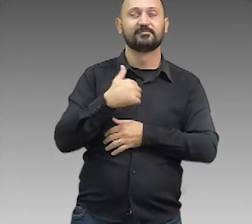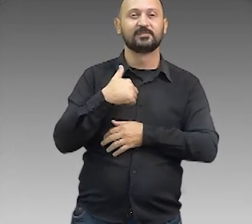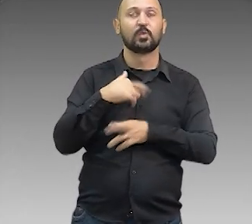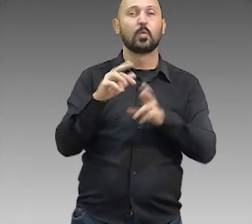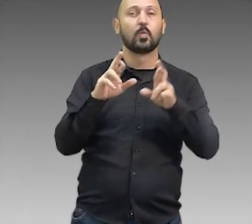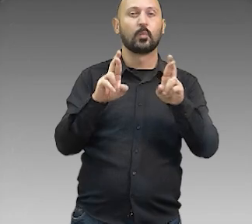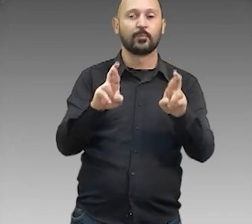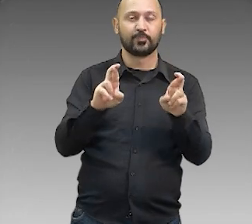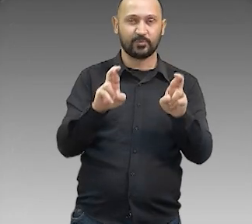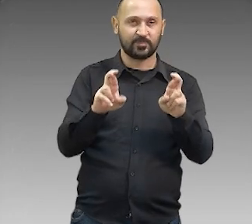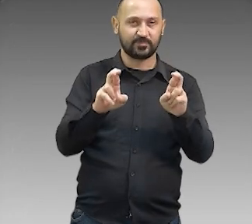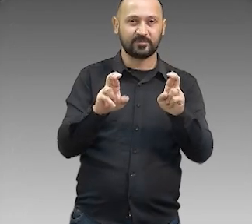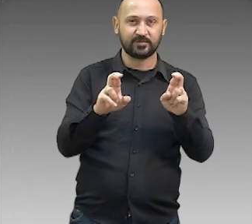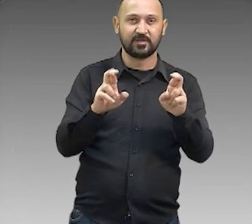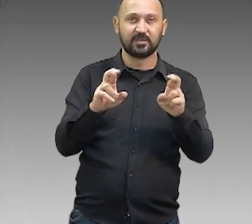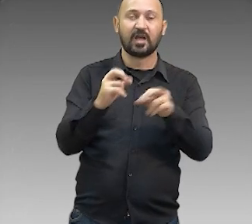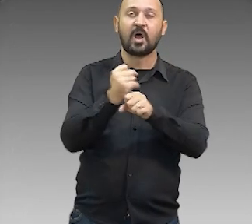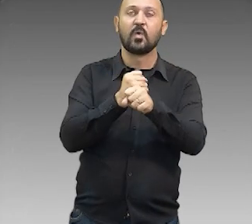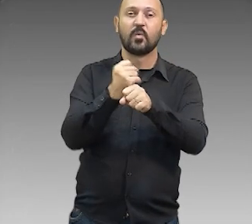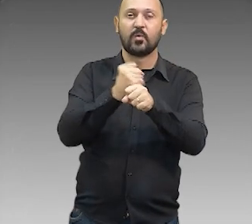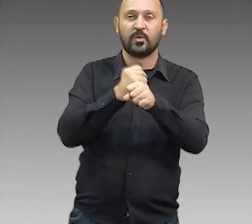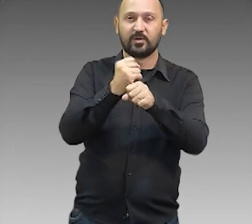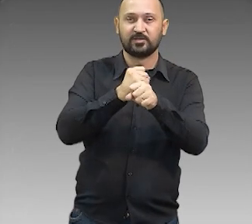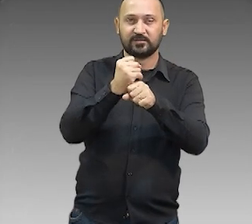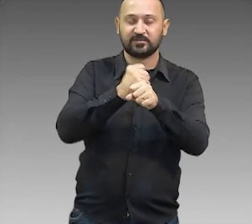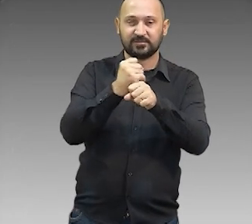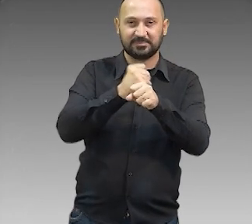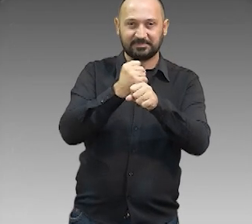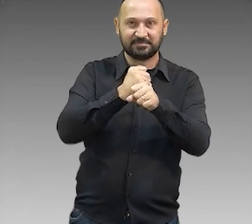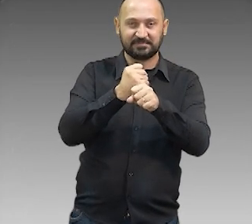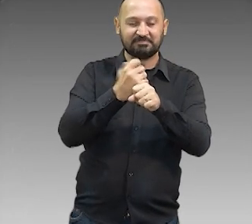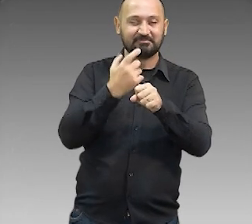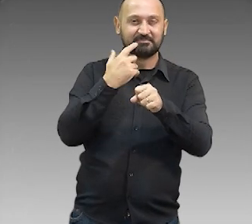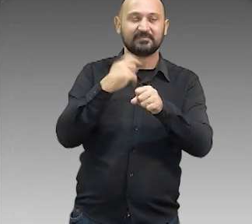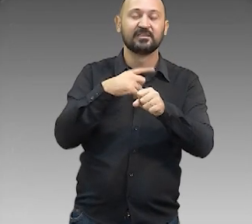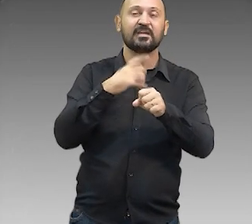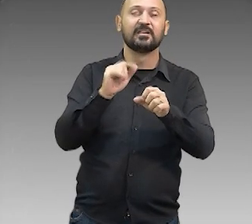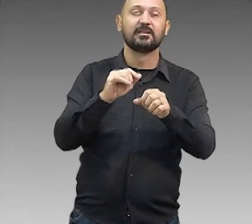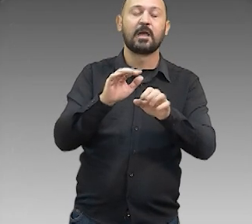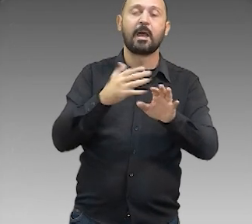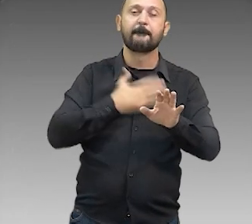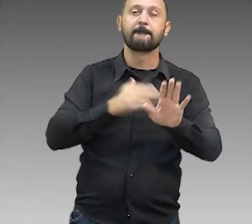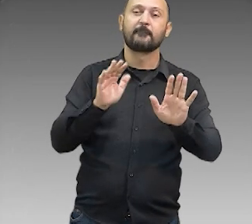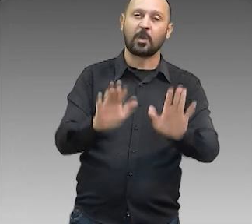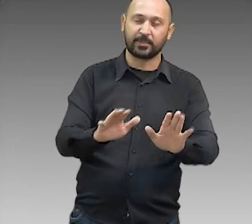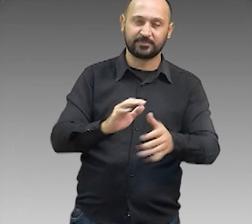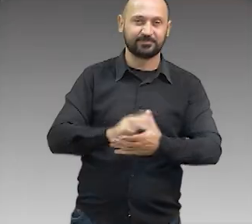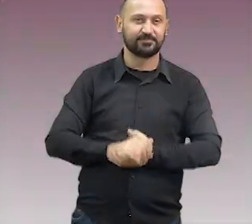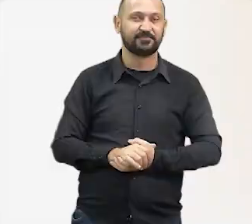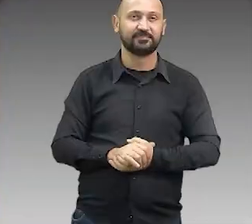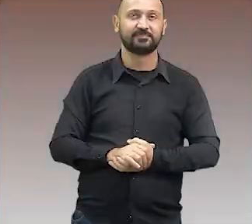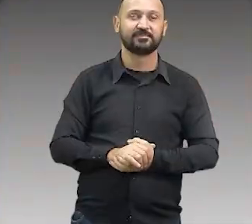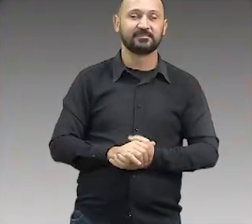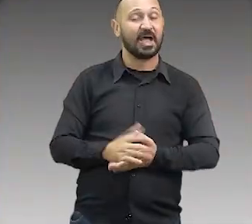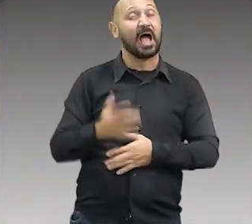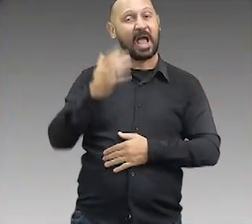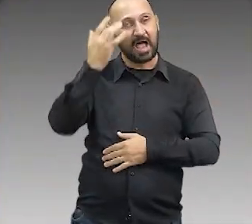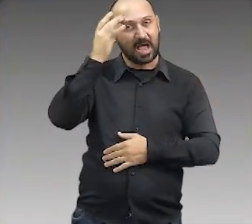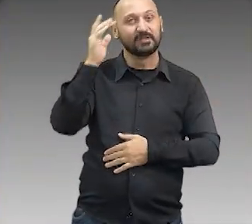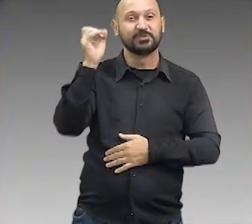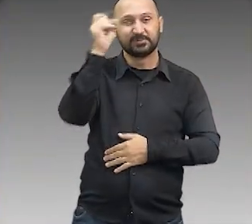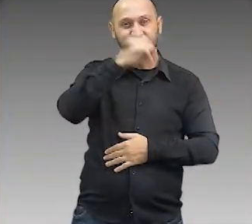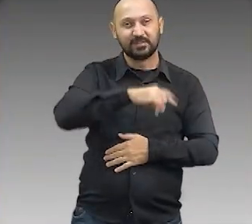tirar um pouco o pé do acelerador. Bom, eu acho difícil, né? Porque realmente o jornalismo, e eu acredito que essa